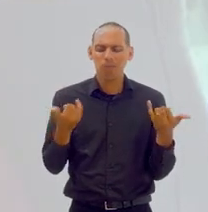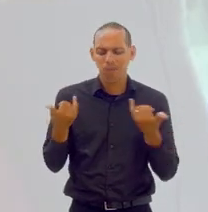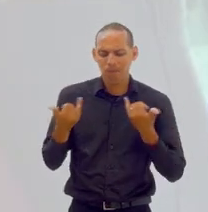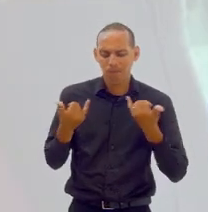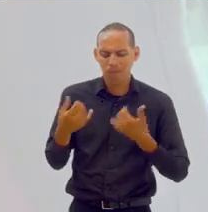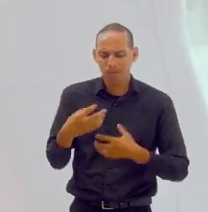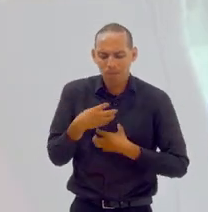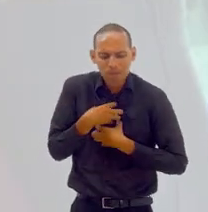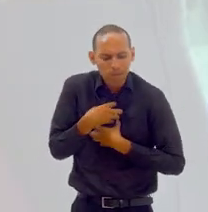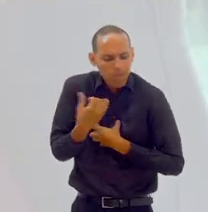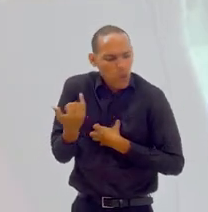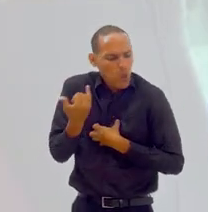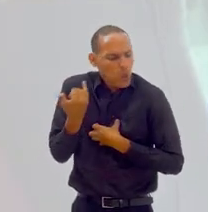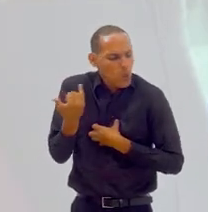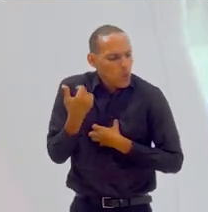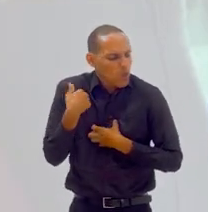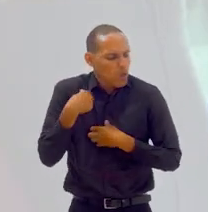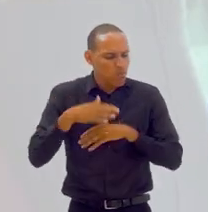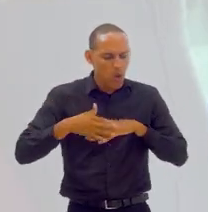alguma coisa nos diz.